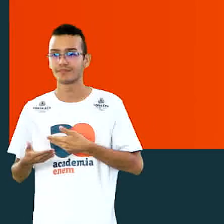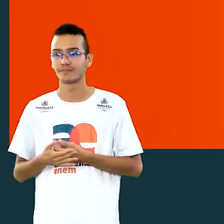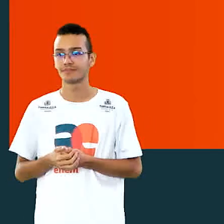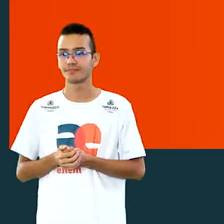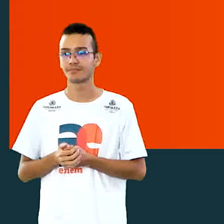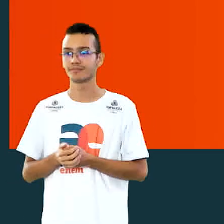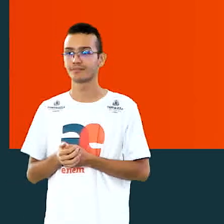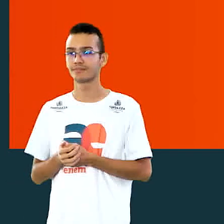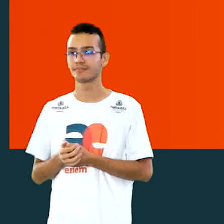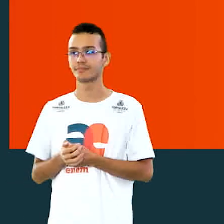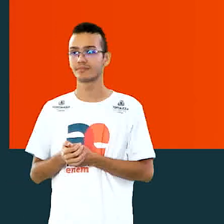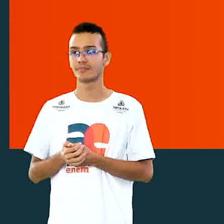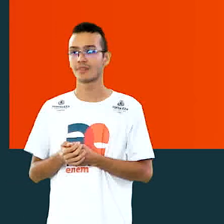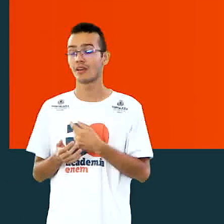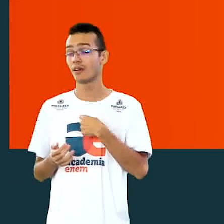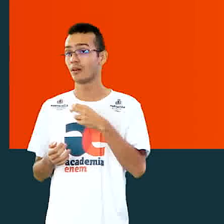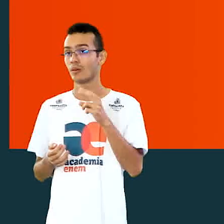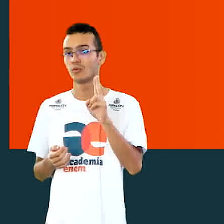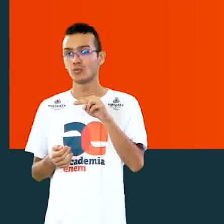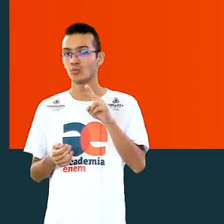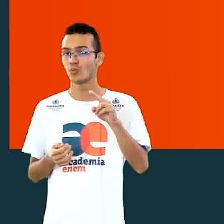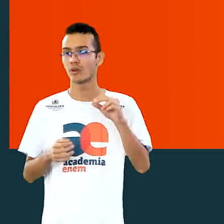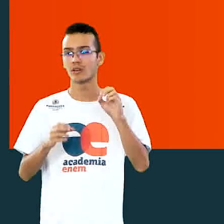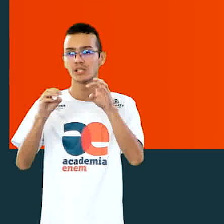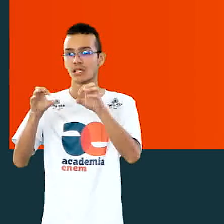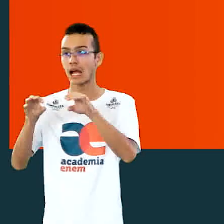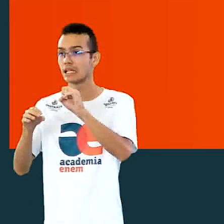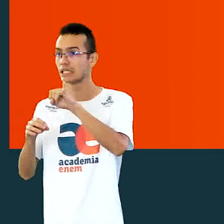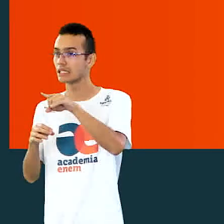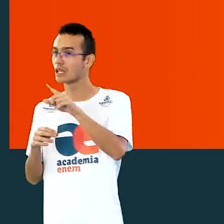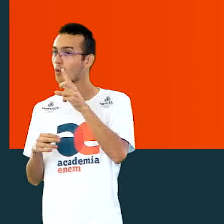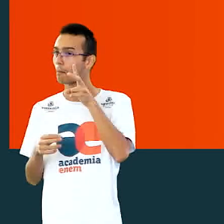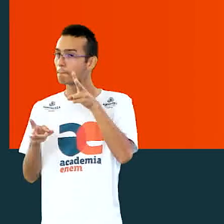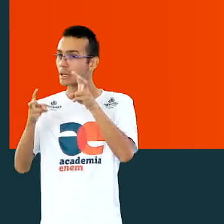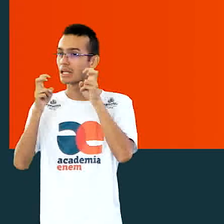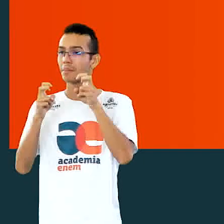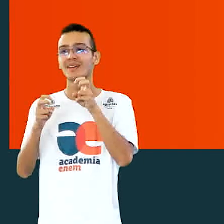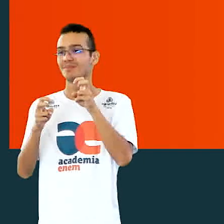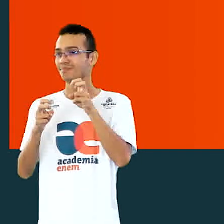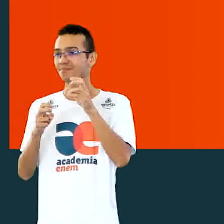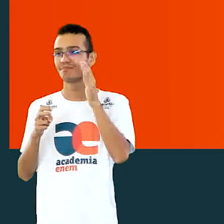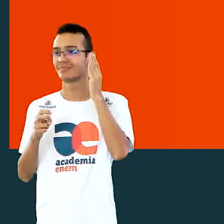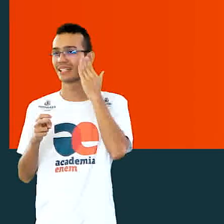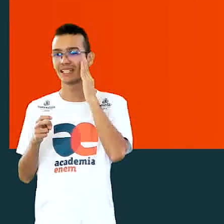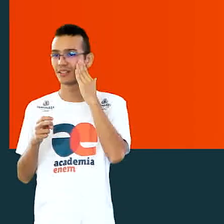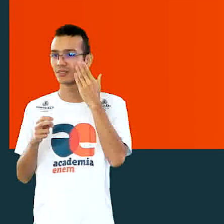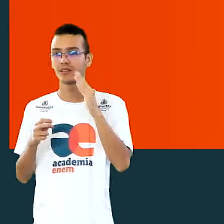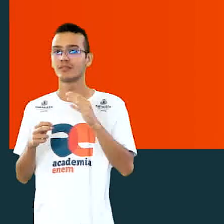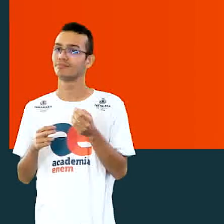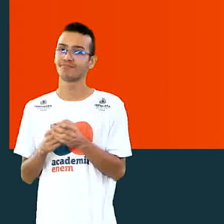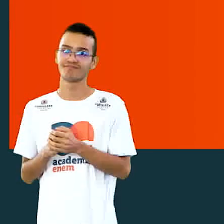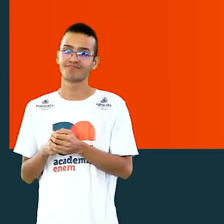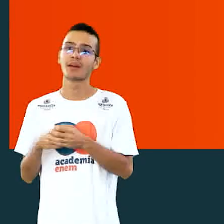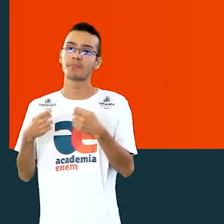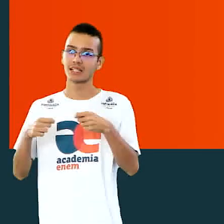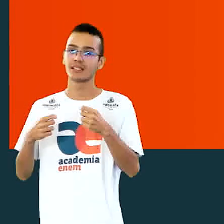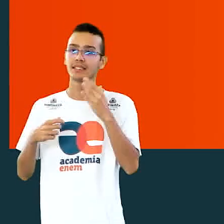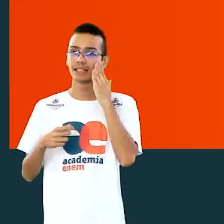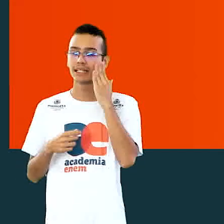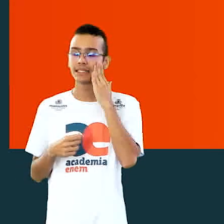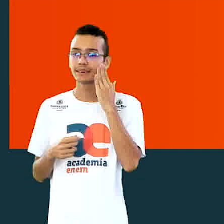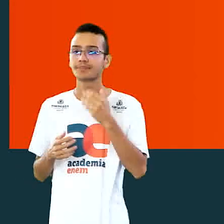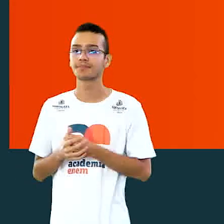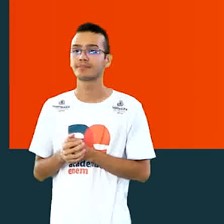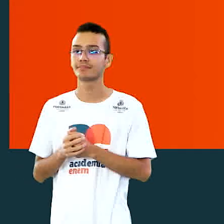soubesse que você aprenderia alguma coisa. Então, o que me satisfaz é eu ver vocês conseguindo evoluir, nem que seja um